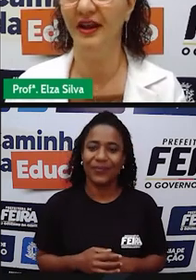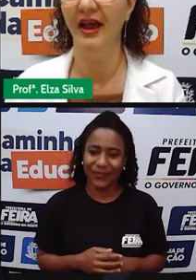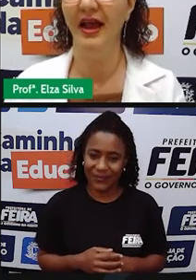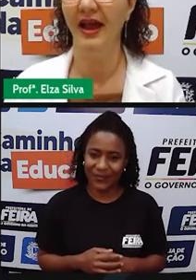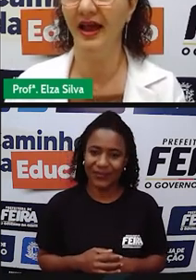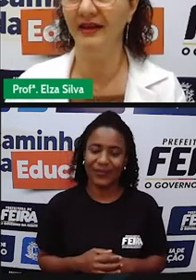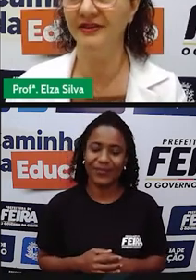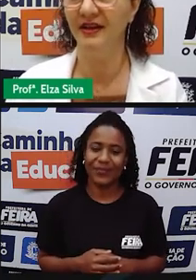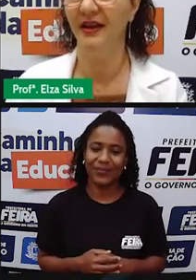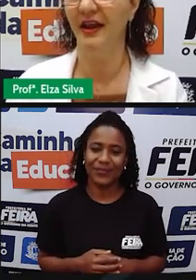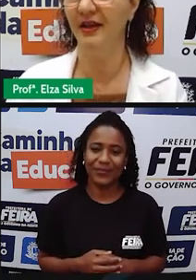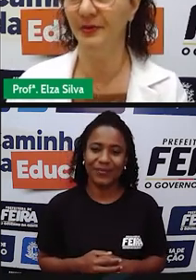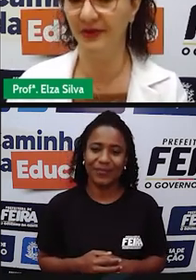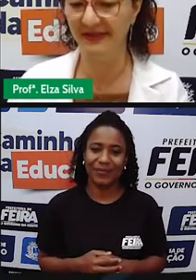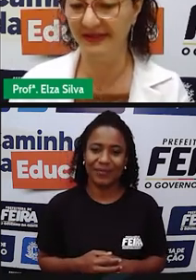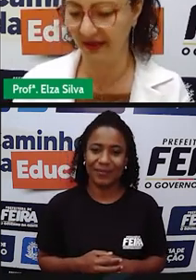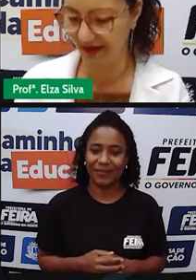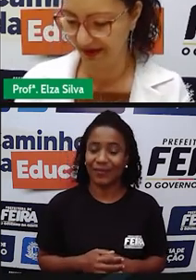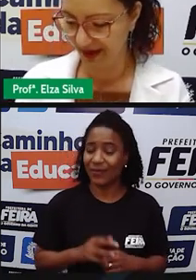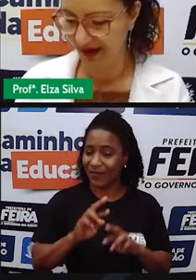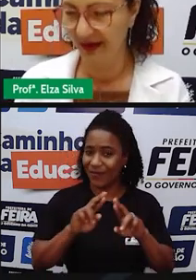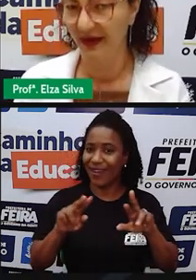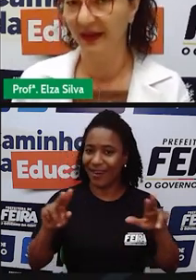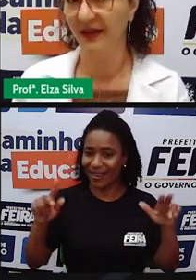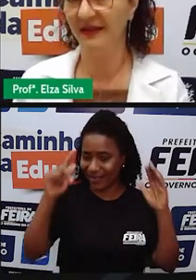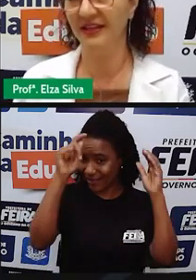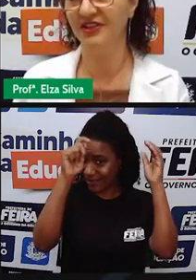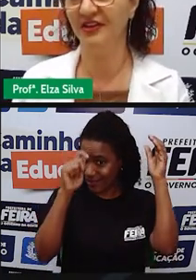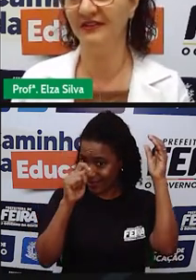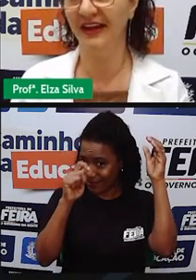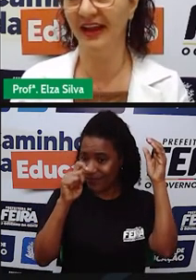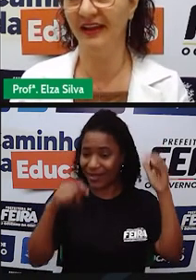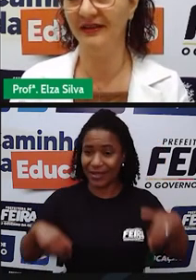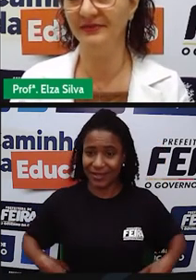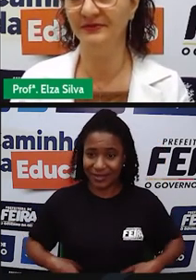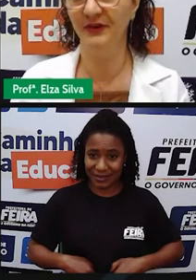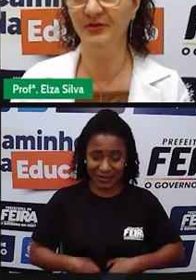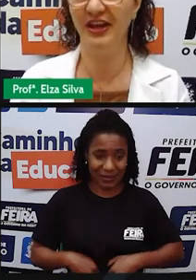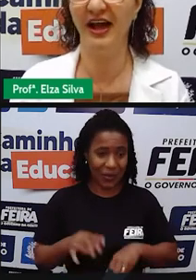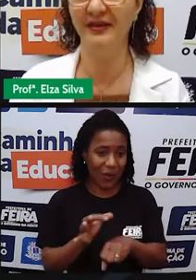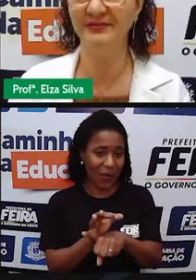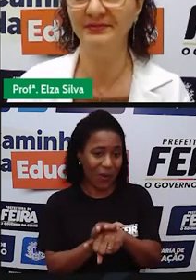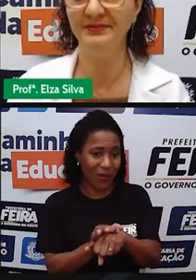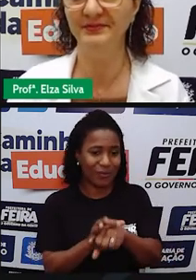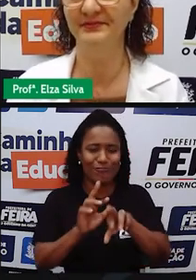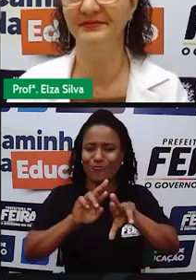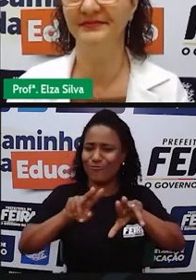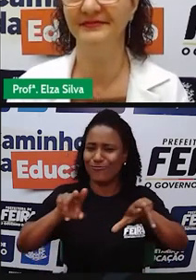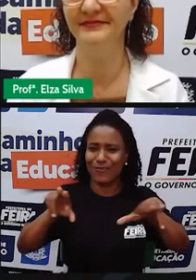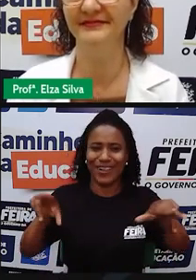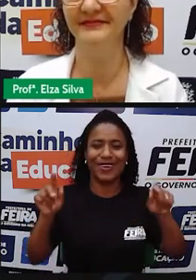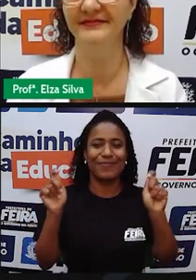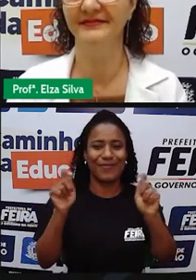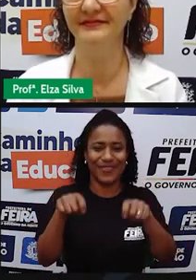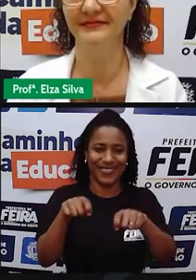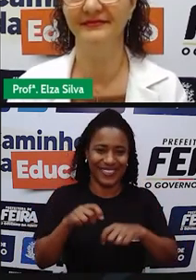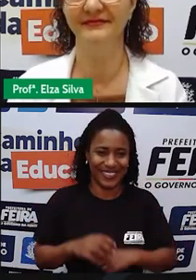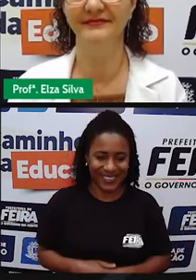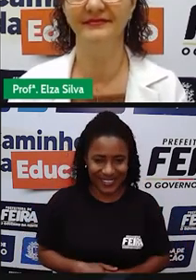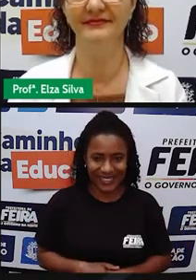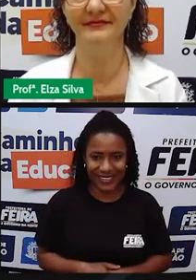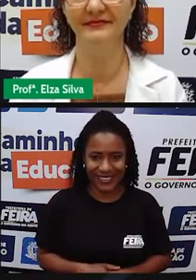watch, hat and purse. E teacher Andrea, vamos lá? Temos também